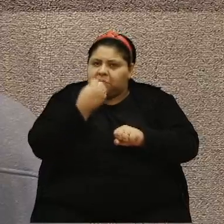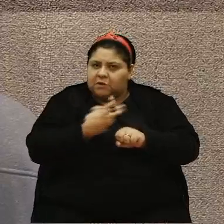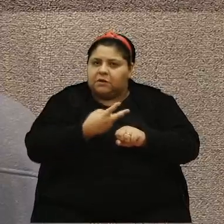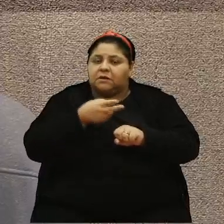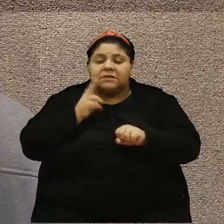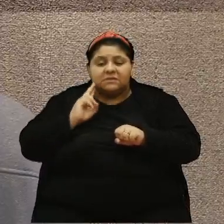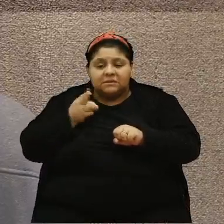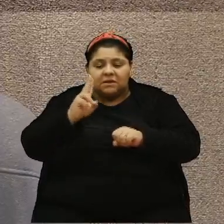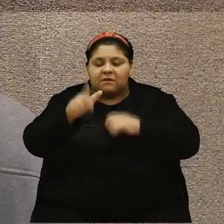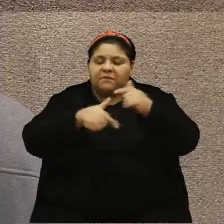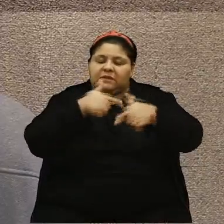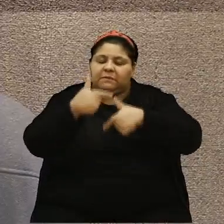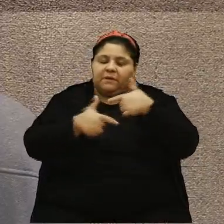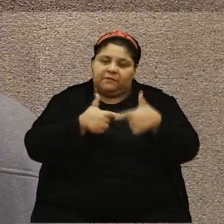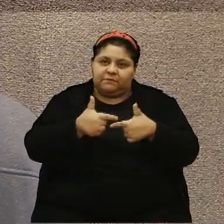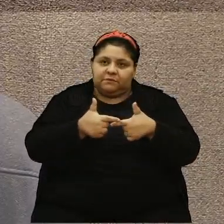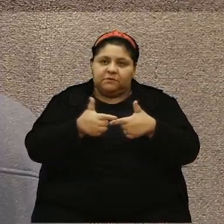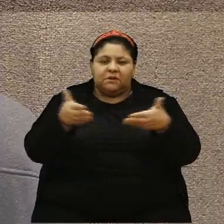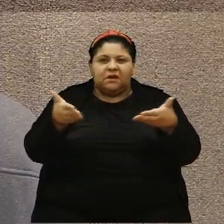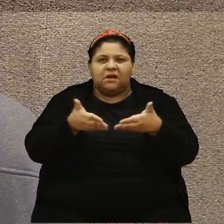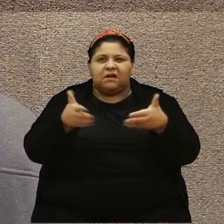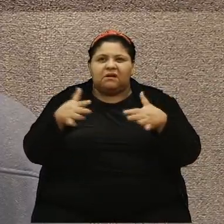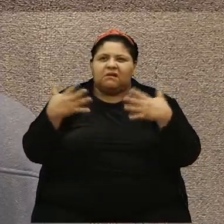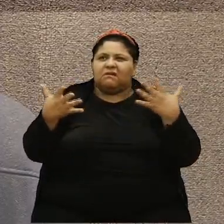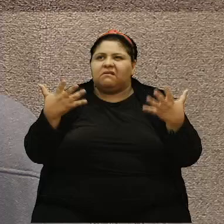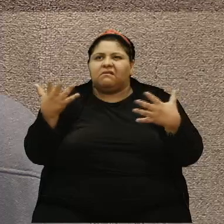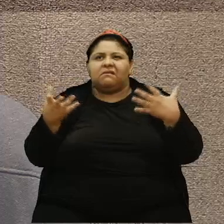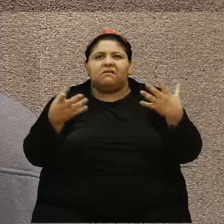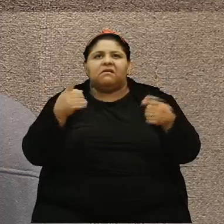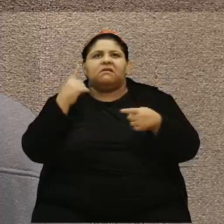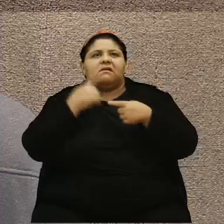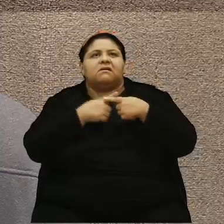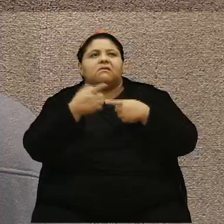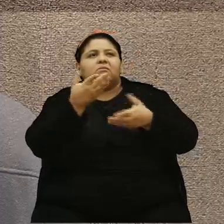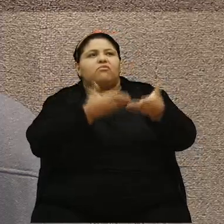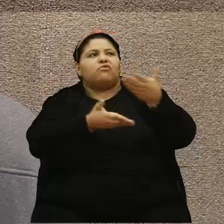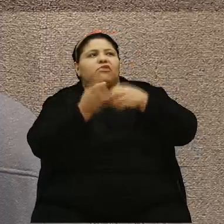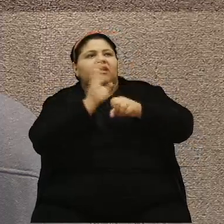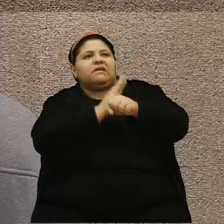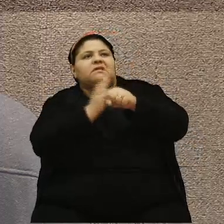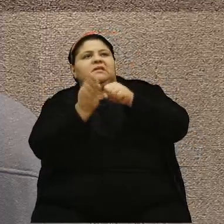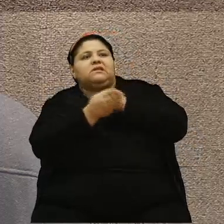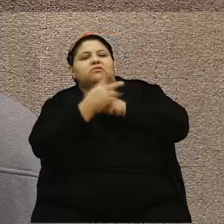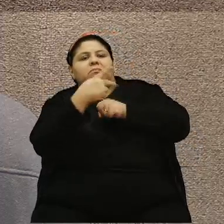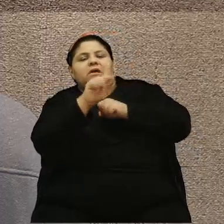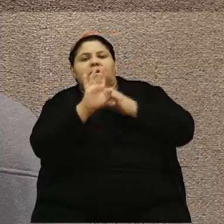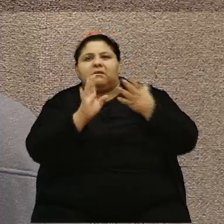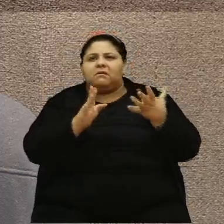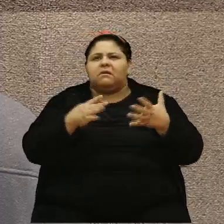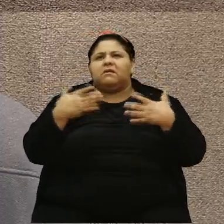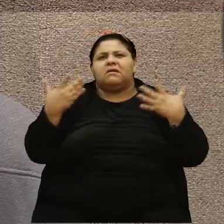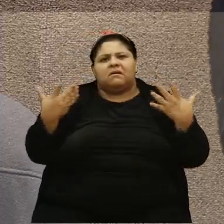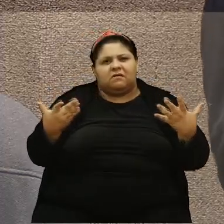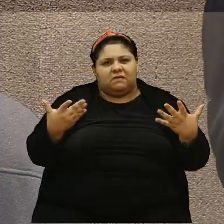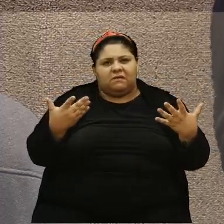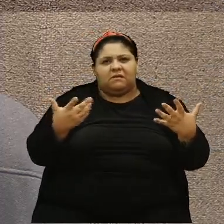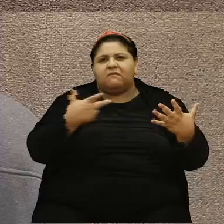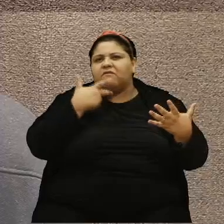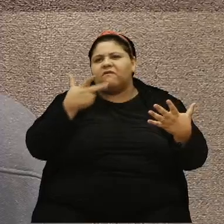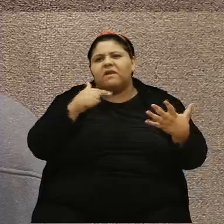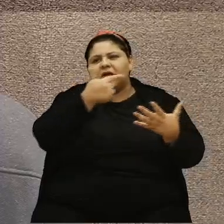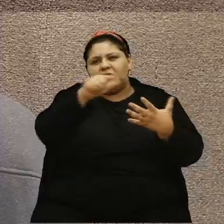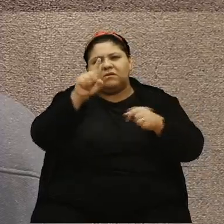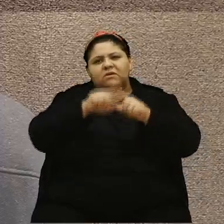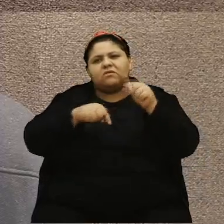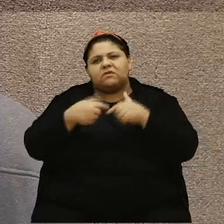horas por dia trabalhando. Agora ficar aí nessa, porque atende o bairro dele. Vamos pegar um outro tipo de argumento, né,